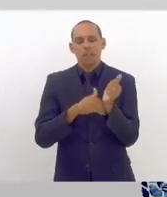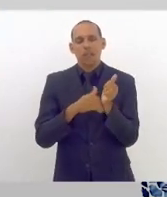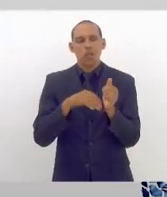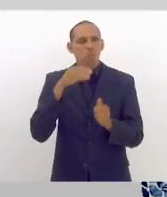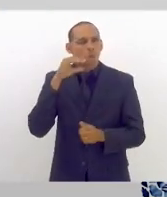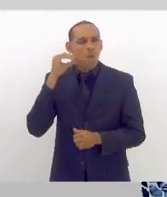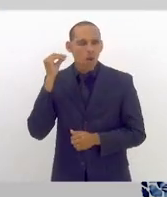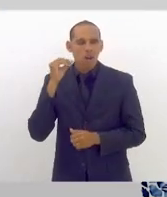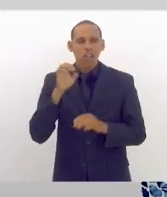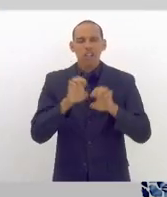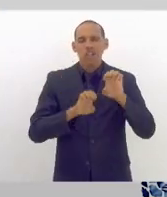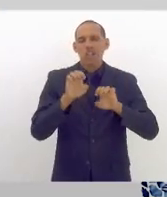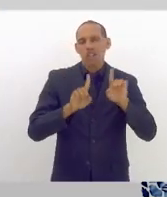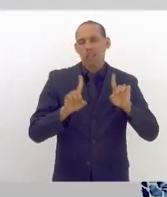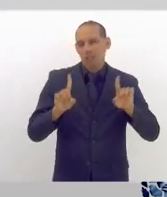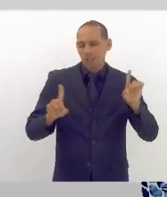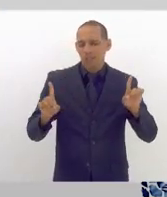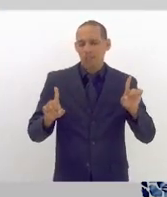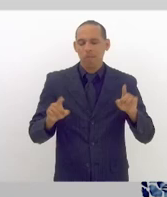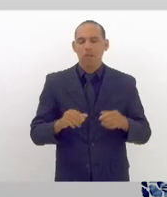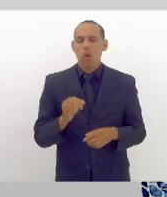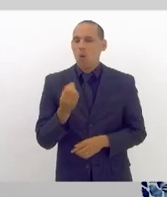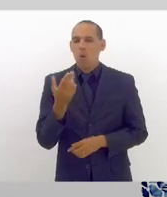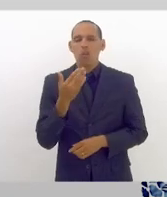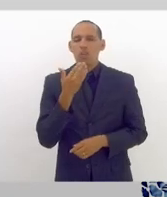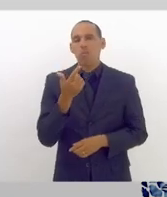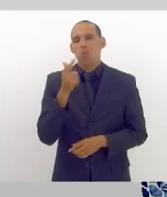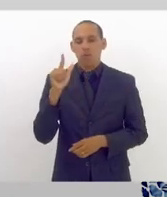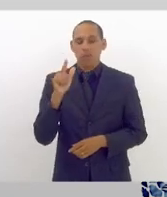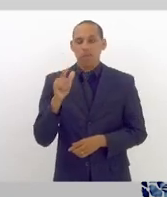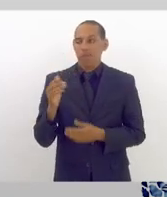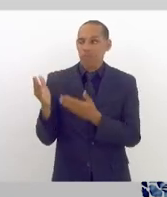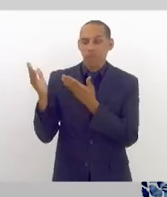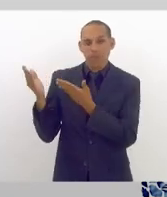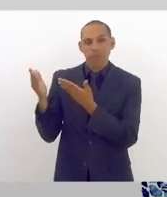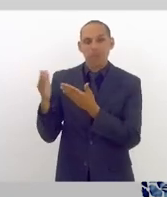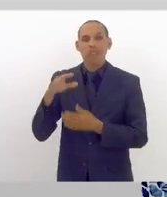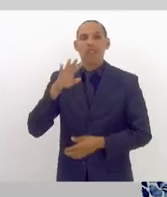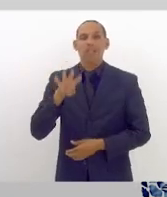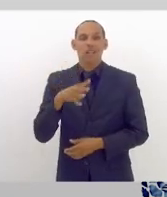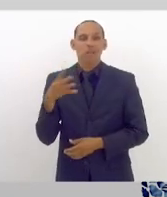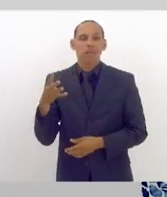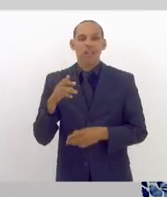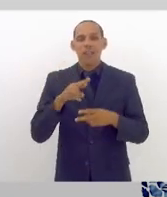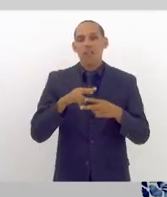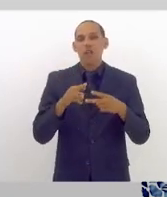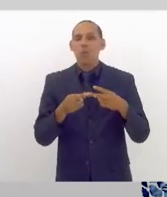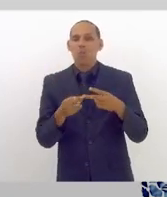pode continuar vamos começar então pela tabela de recursos e usos